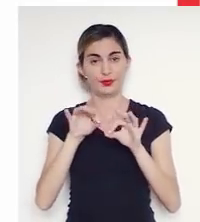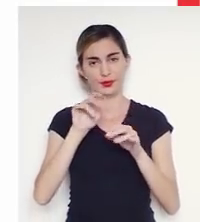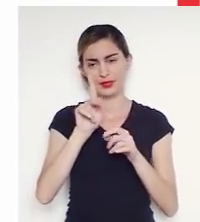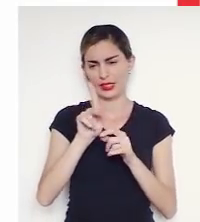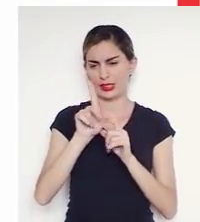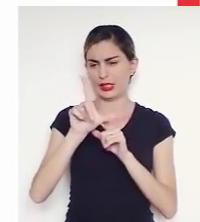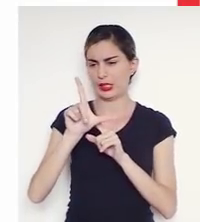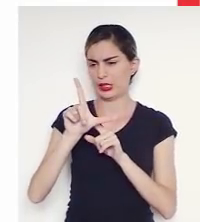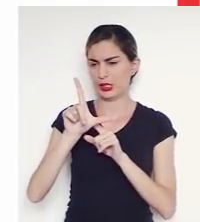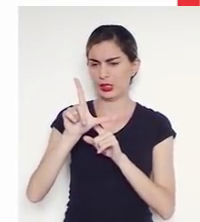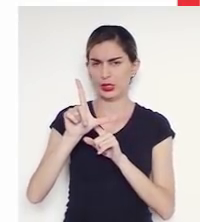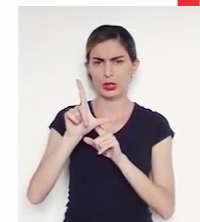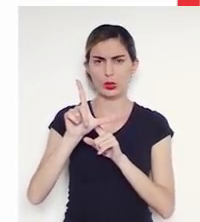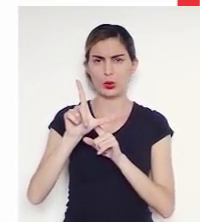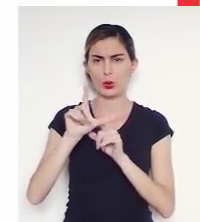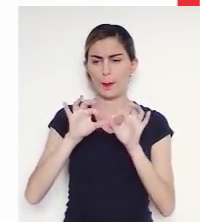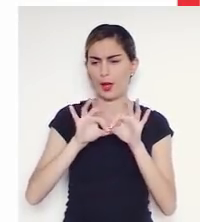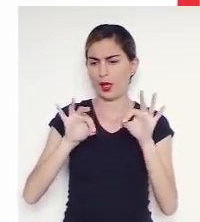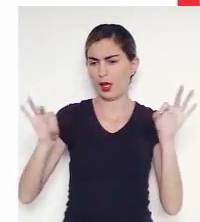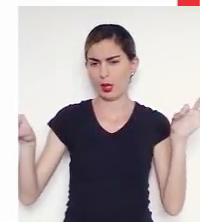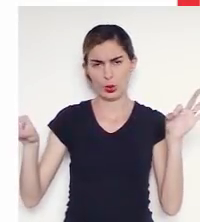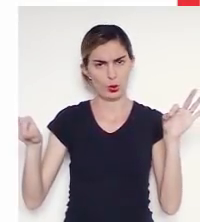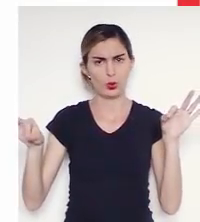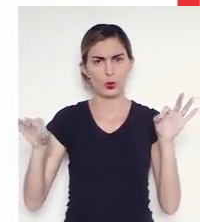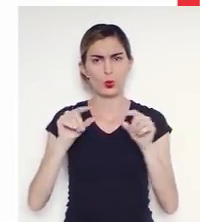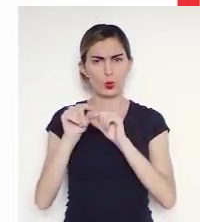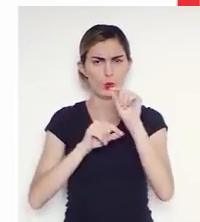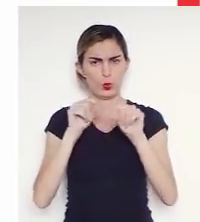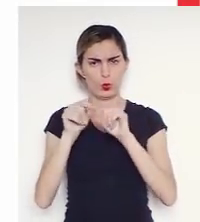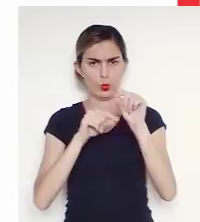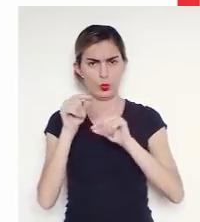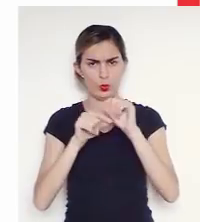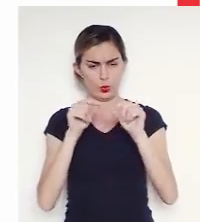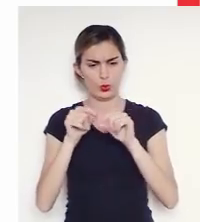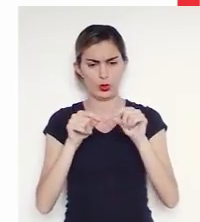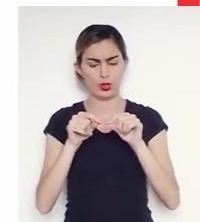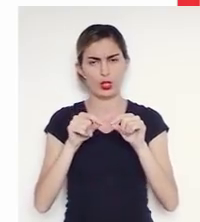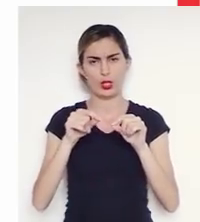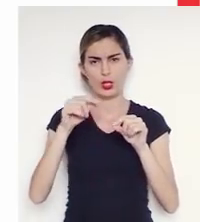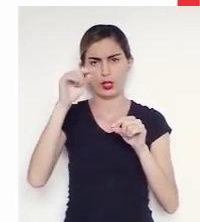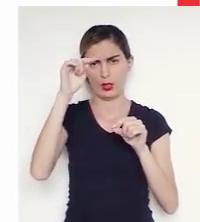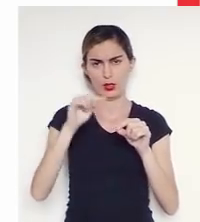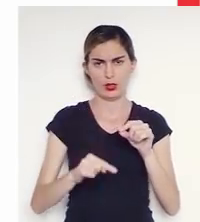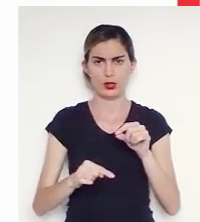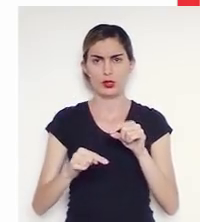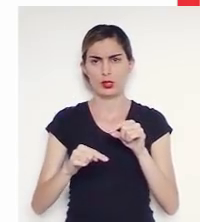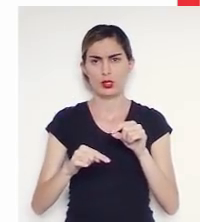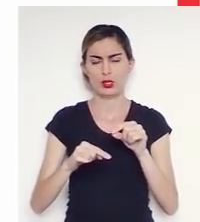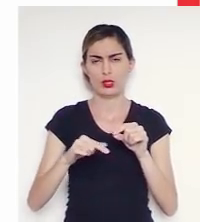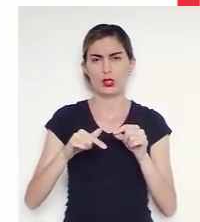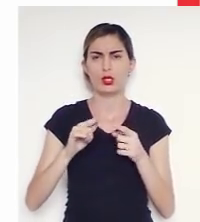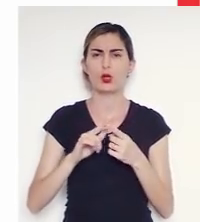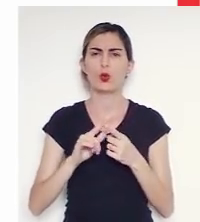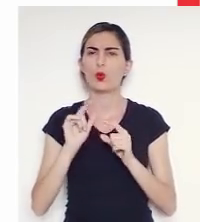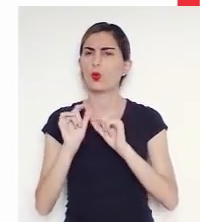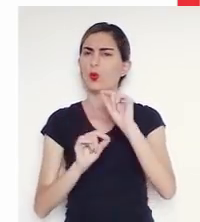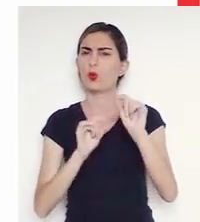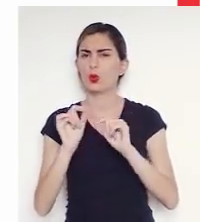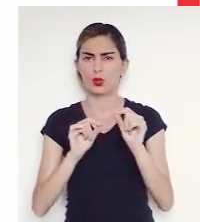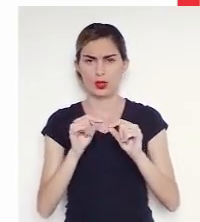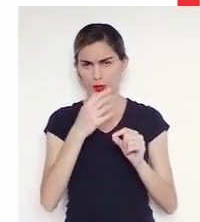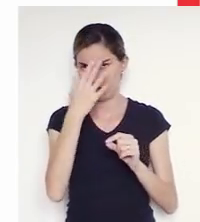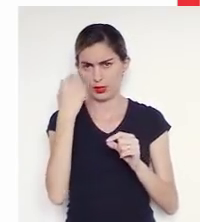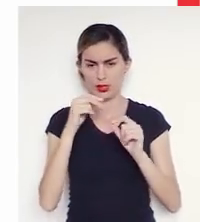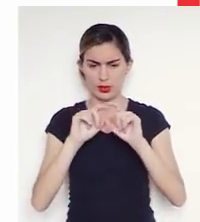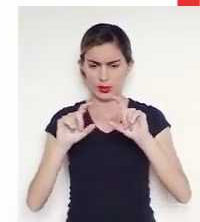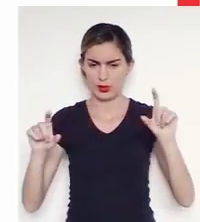quilohectodam, metro, a unidade fundamental, e deci, centi, mili. Tenta não